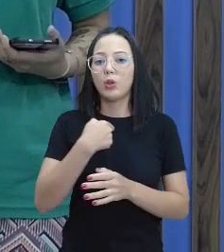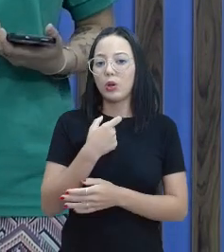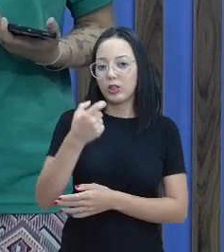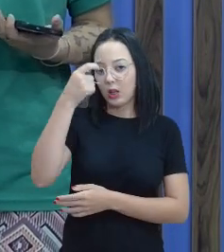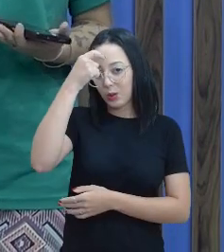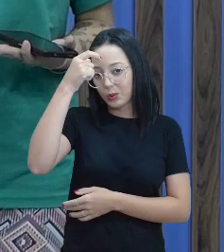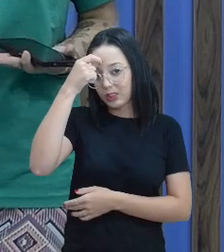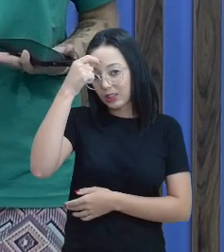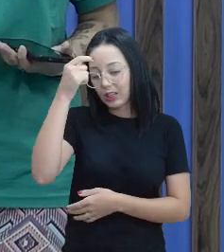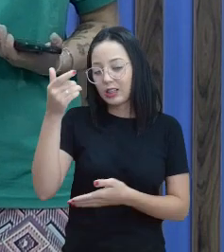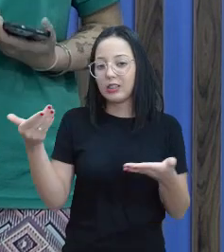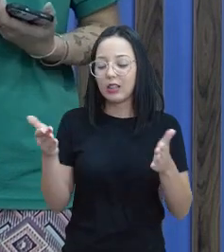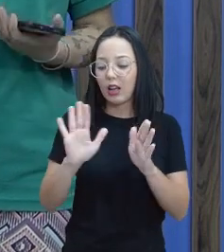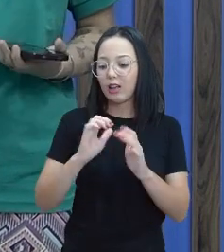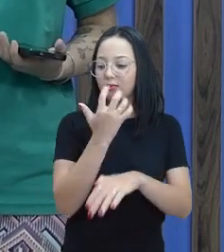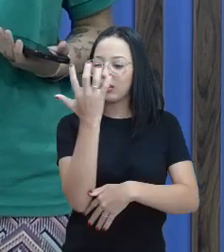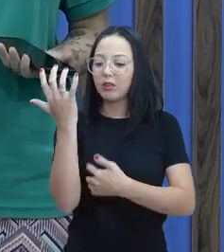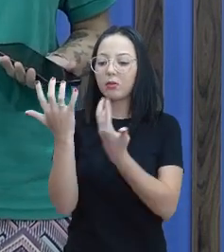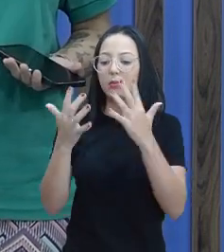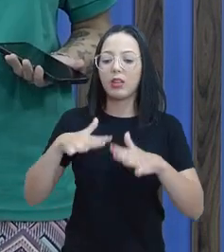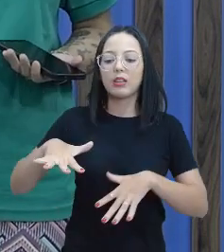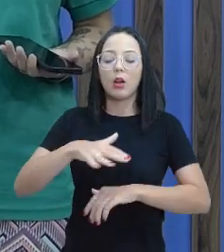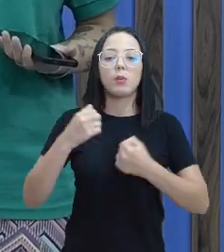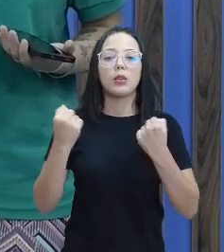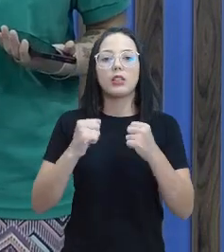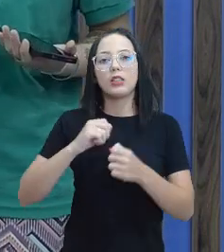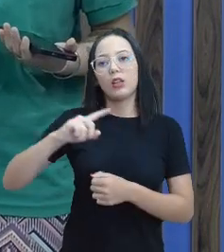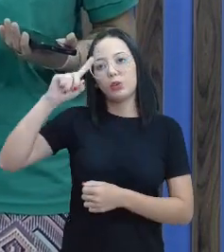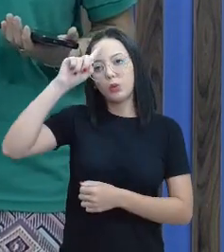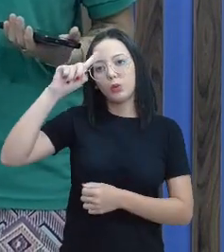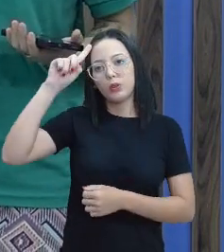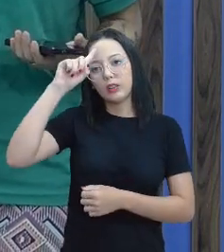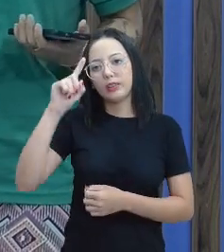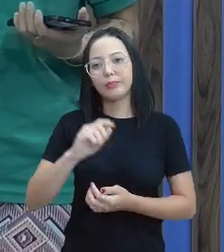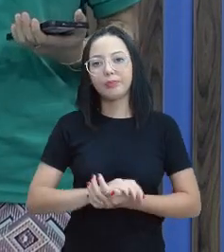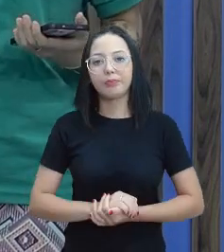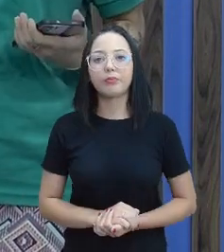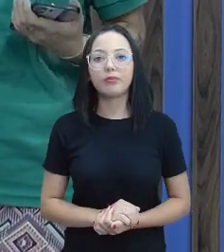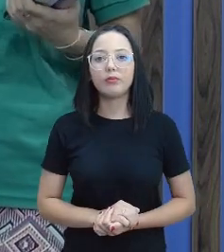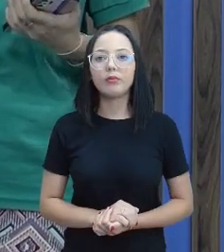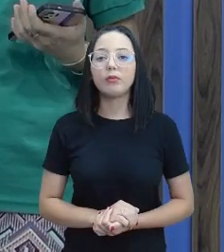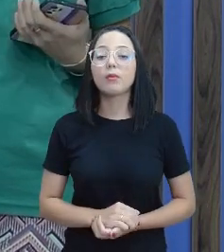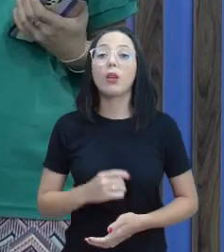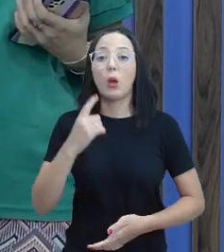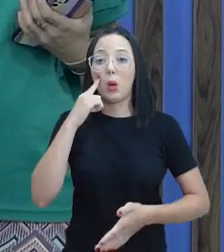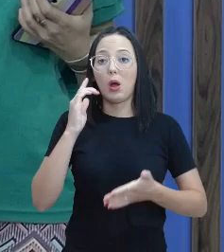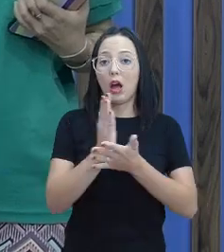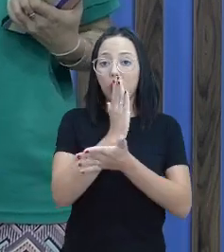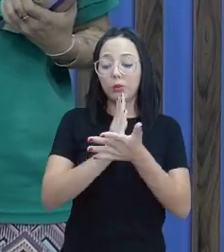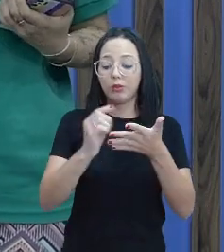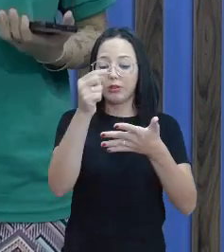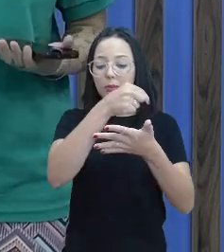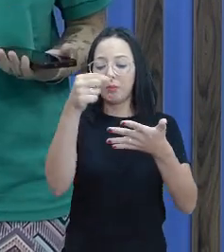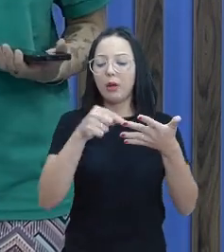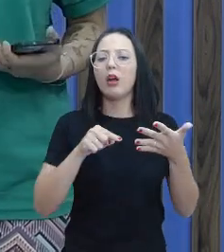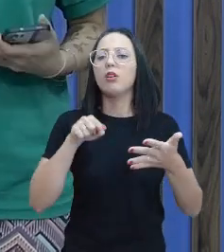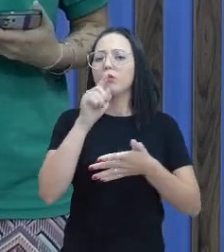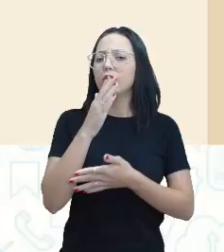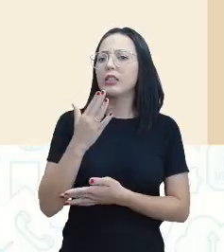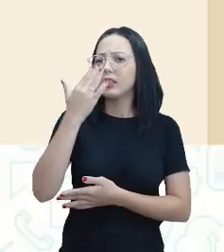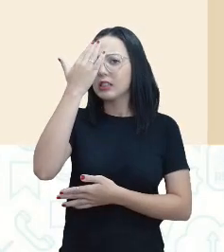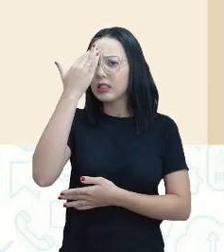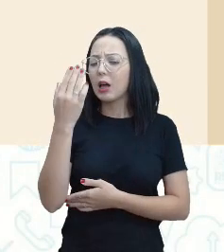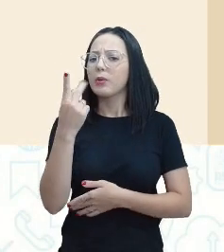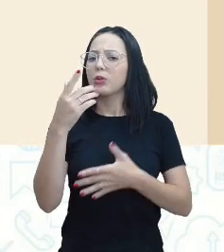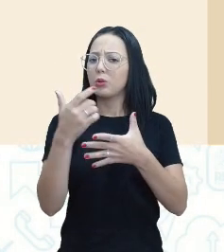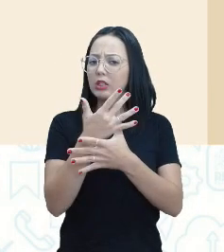ambiental, sensibilização tem que ser no dia a dia, ok? Então, aqui algumas questões, né? Você sabe quanto